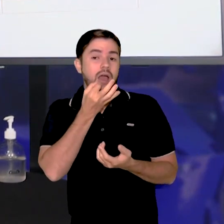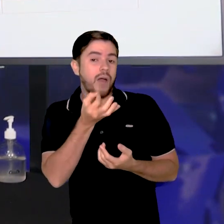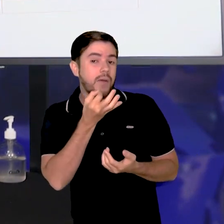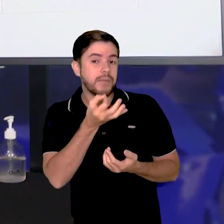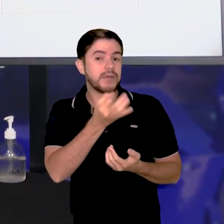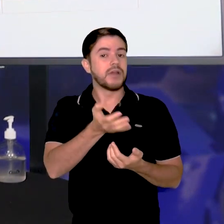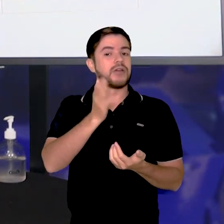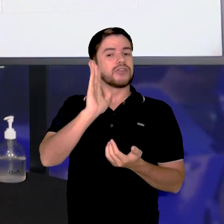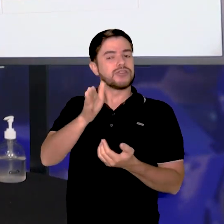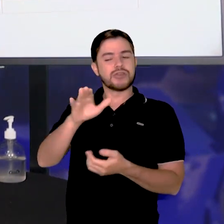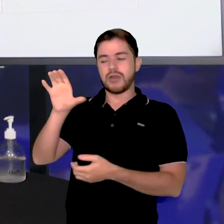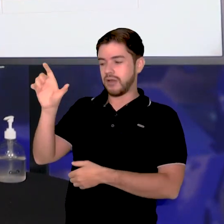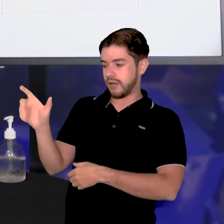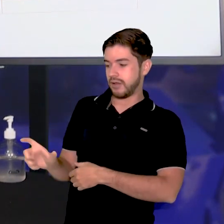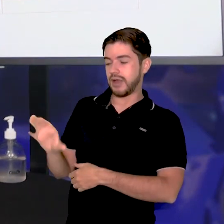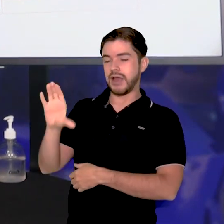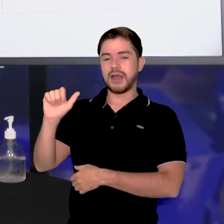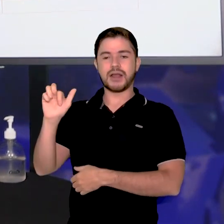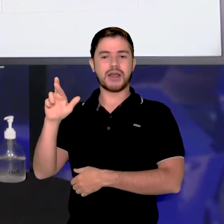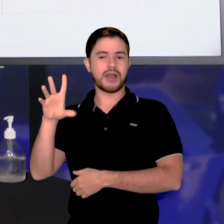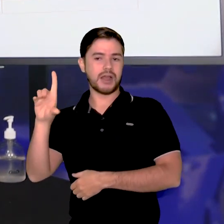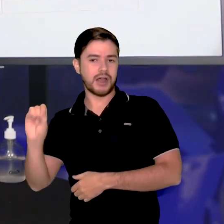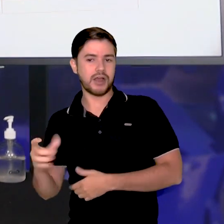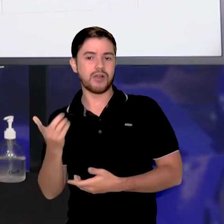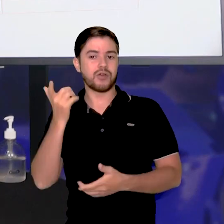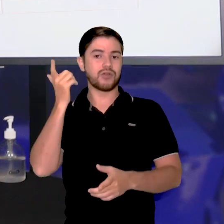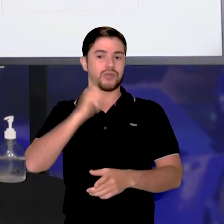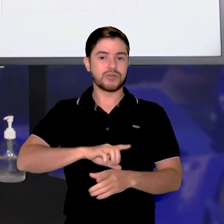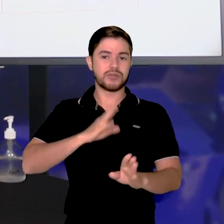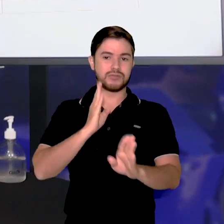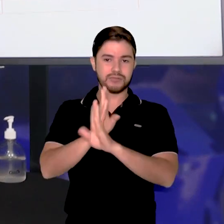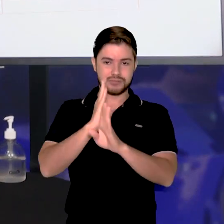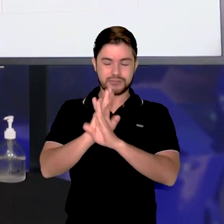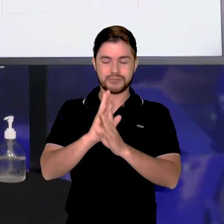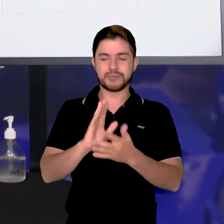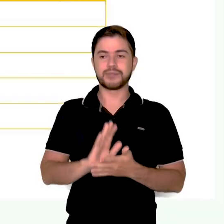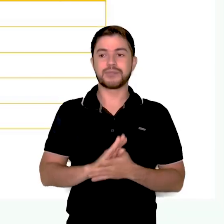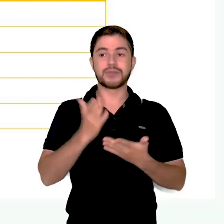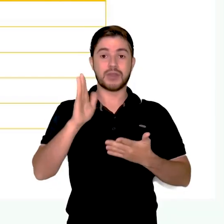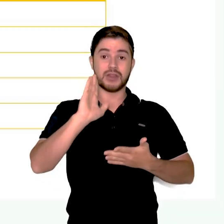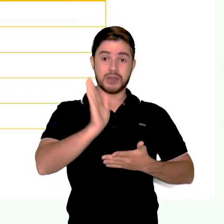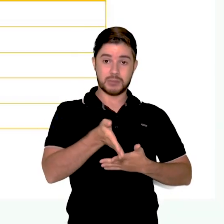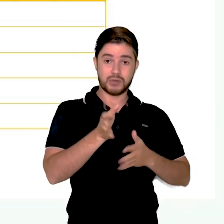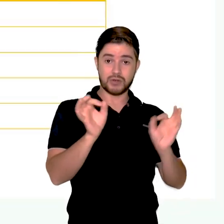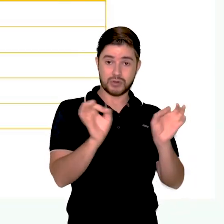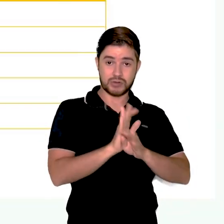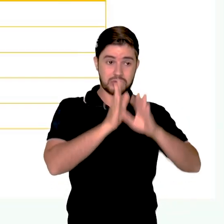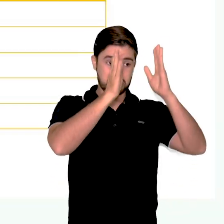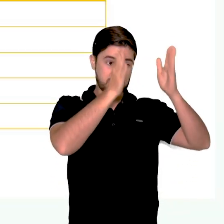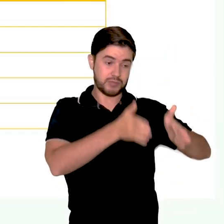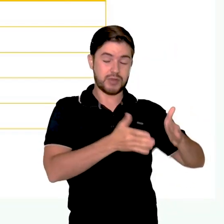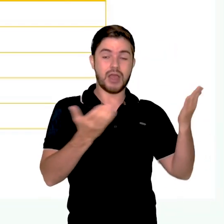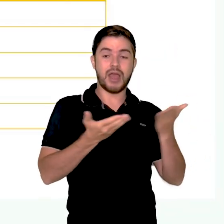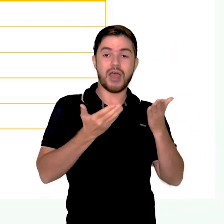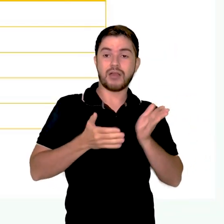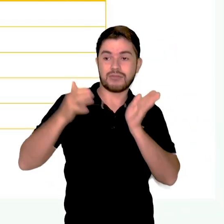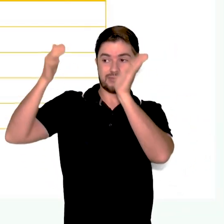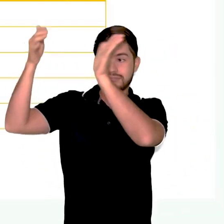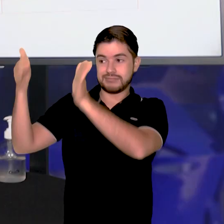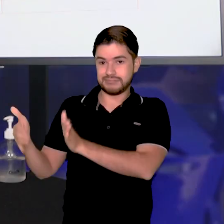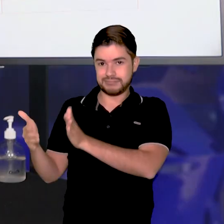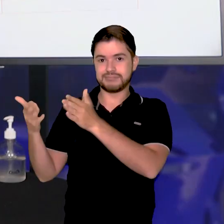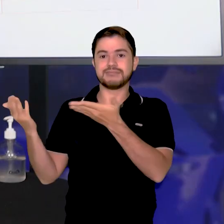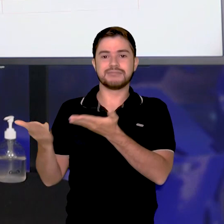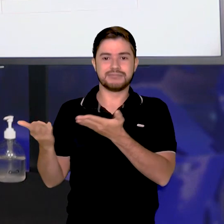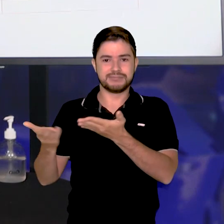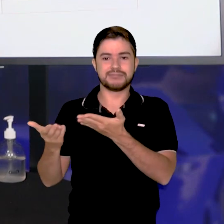durante a sua coleta de informações. Pessoal, depois que a gente preenche a primeira coluna, a gente vai preencher o quê? A segunda coluna, que